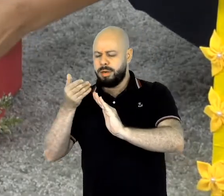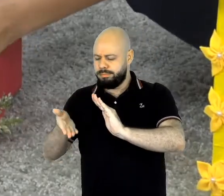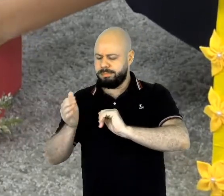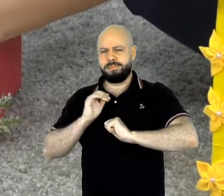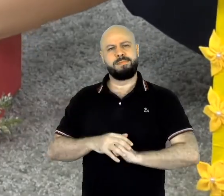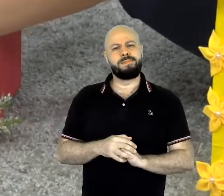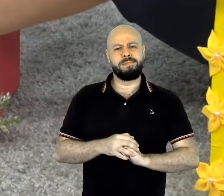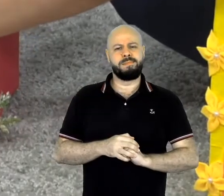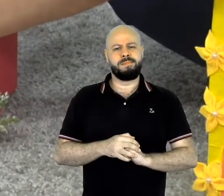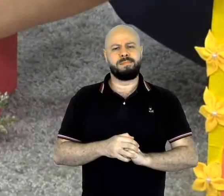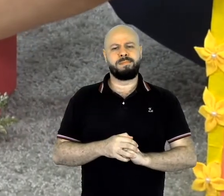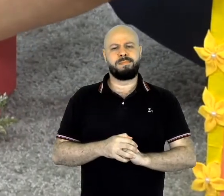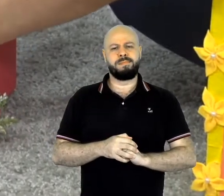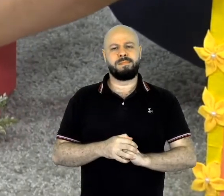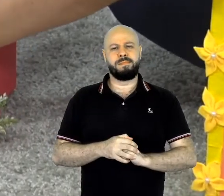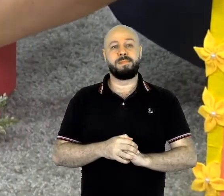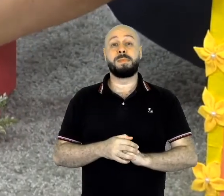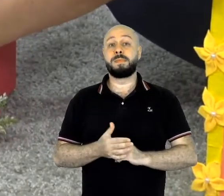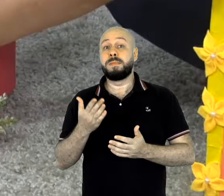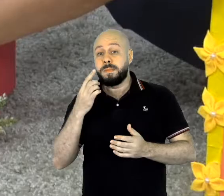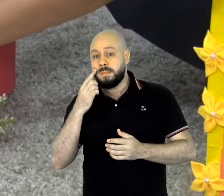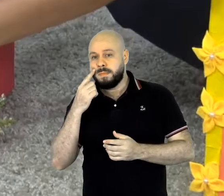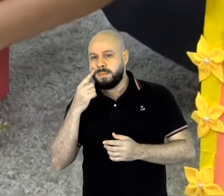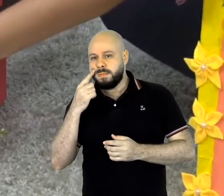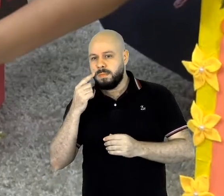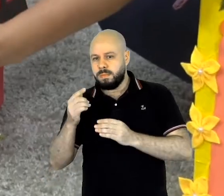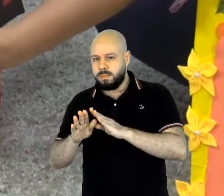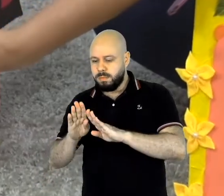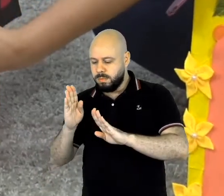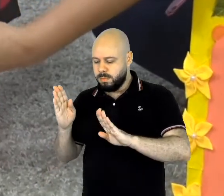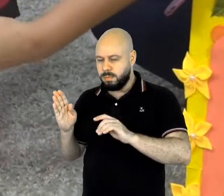vermelha? Vamos ver?